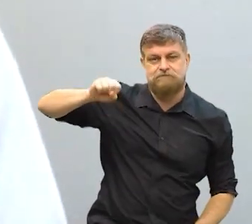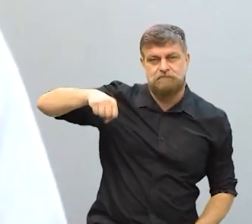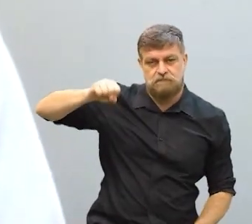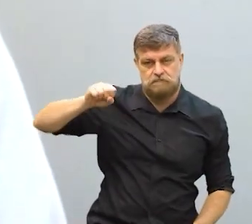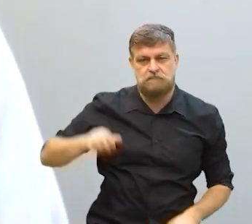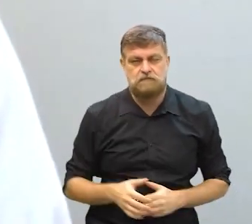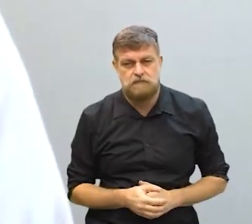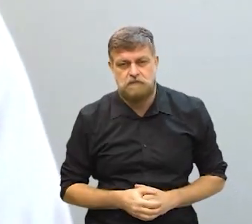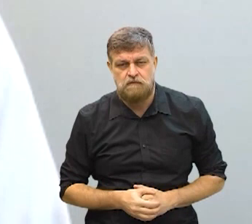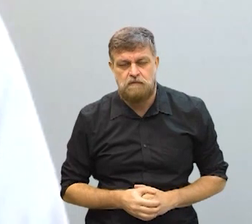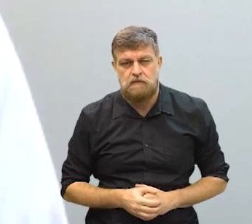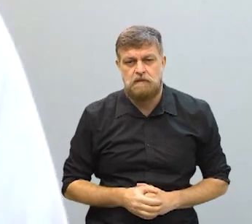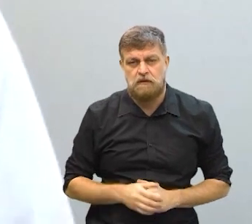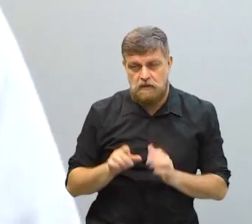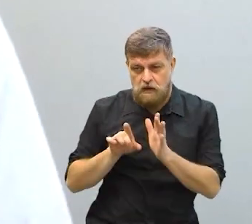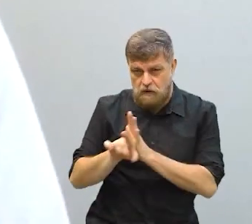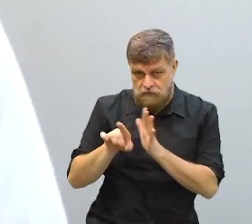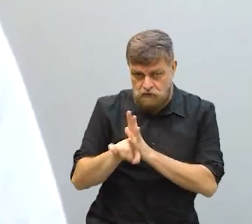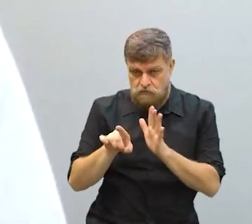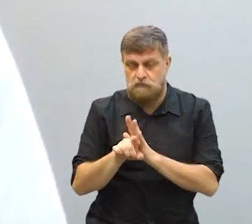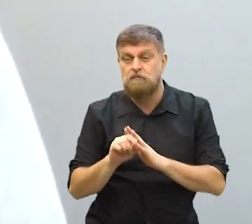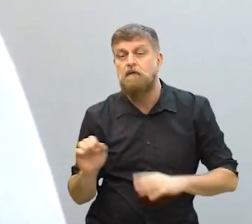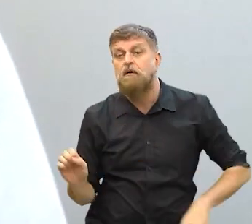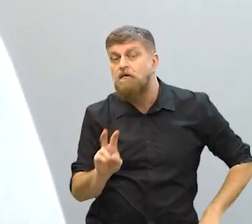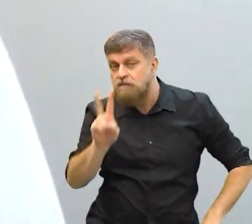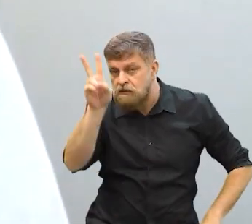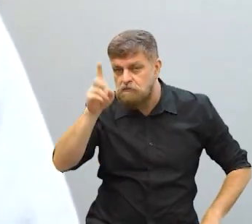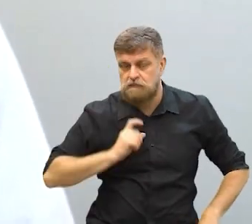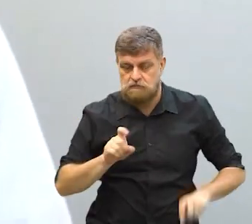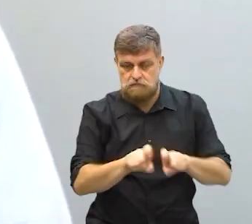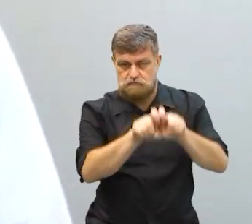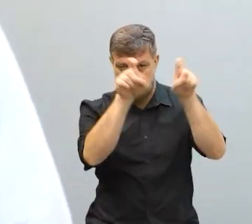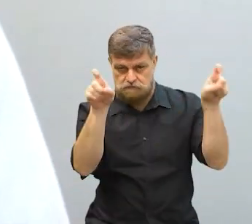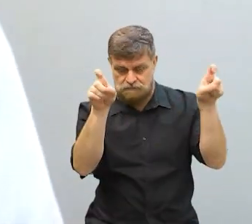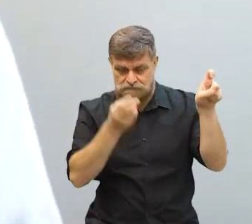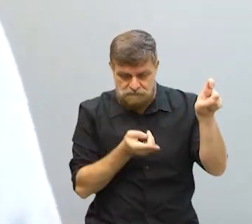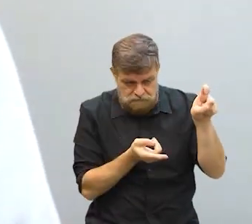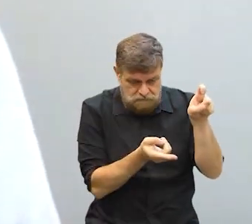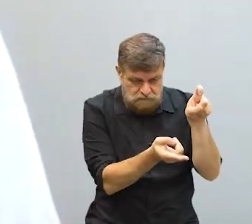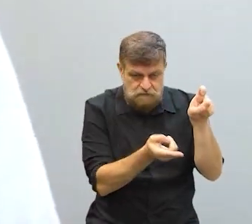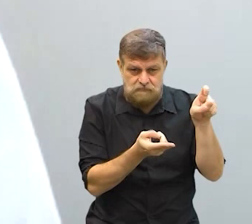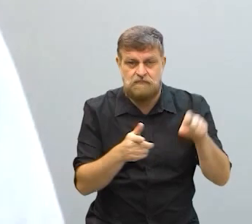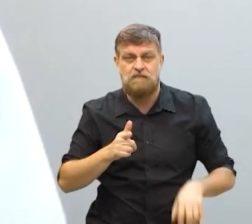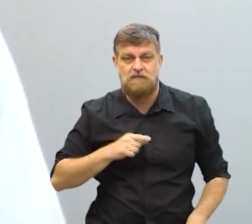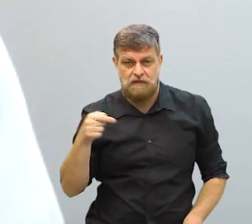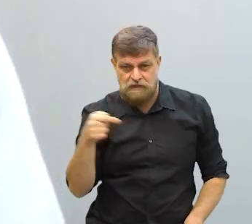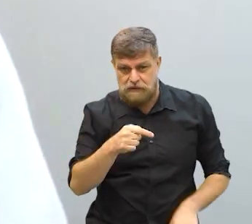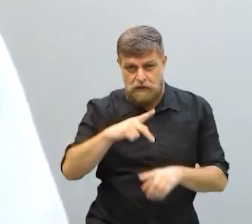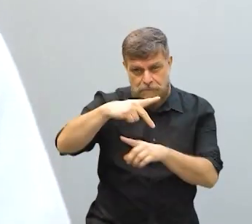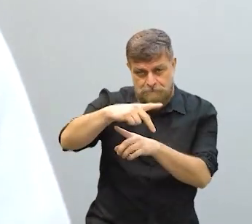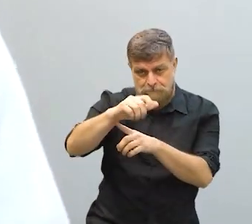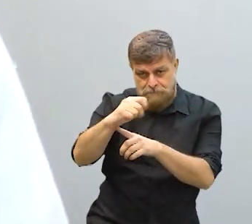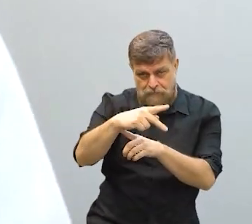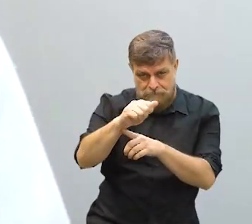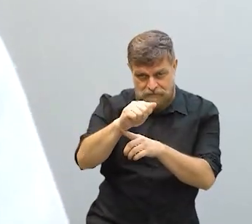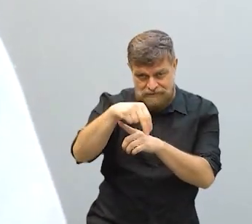Exato. E qual que é a grande vantagem, vamos colocar, desse exame? Obviamente que é um exame que, de certa forma,